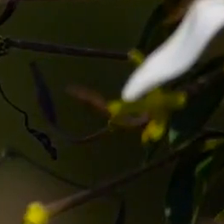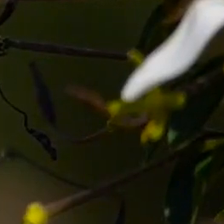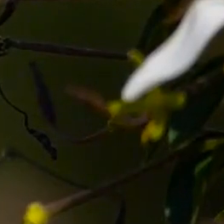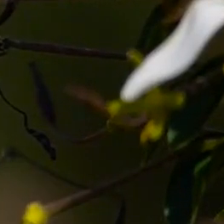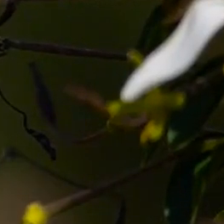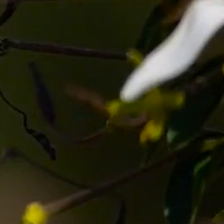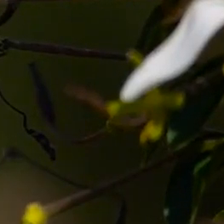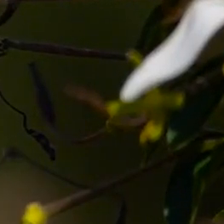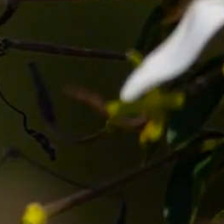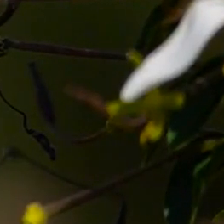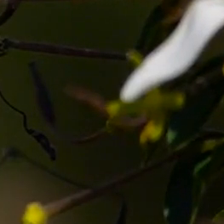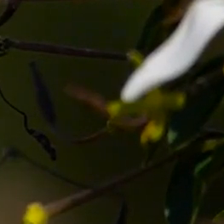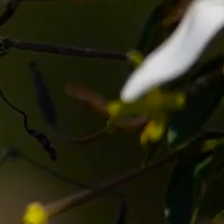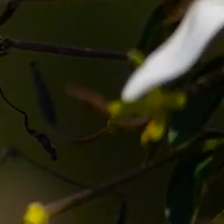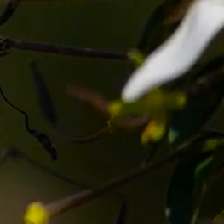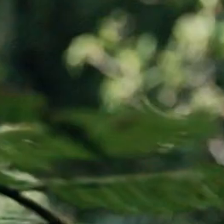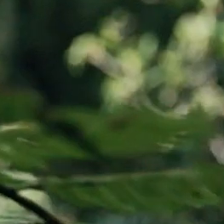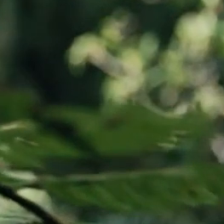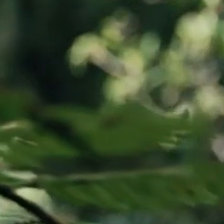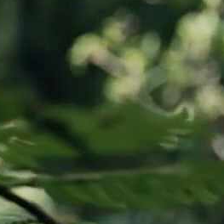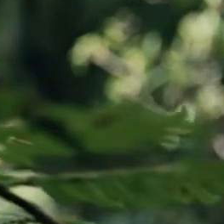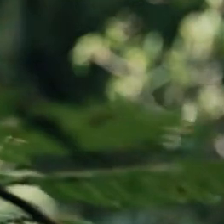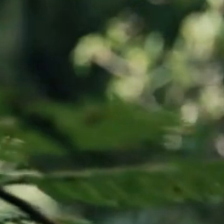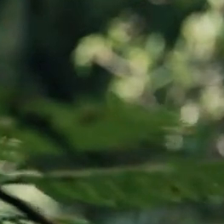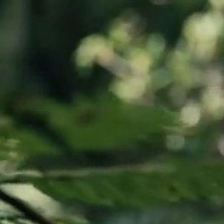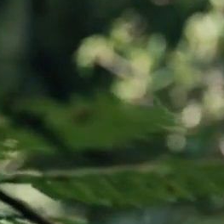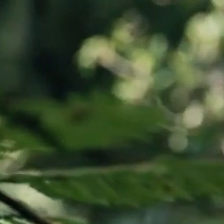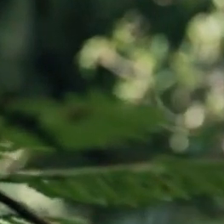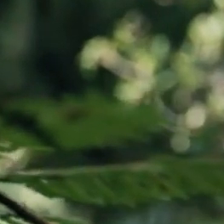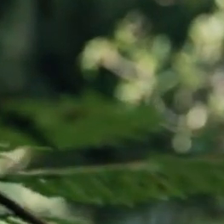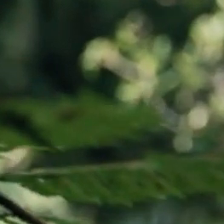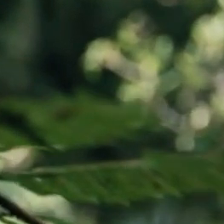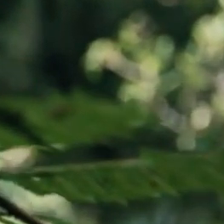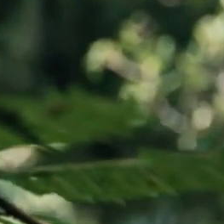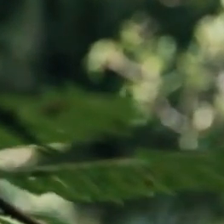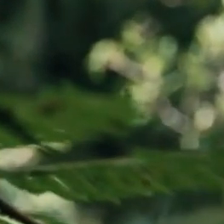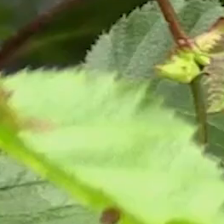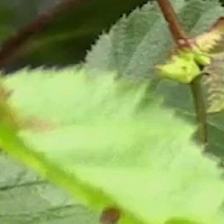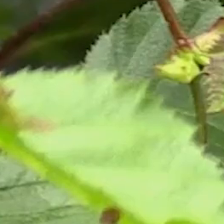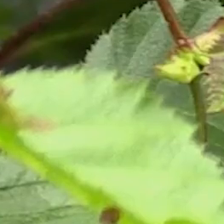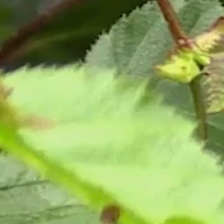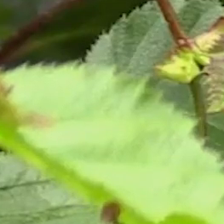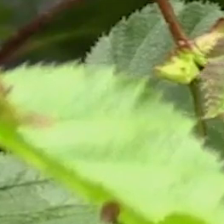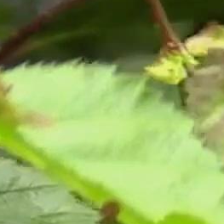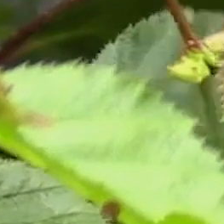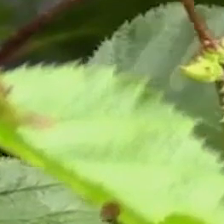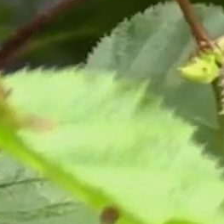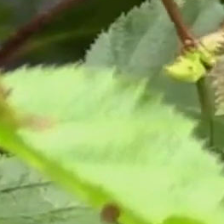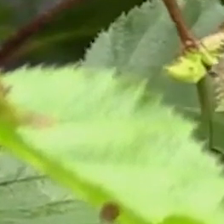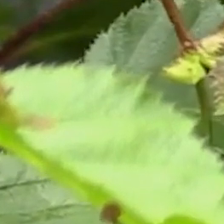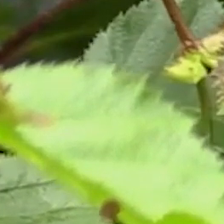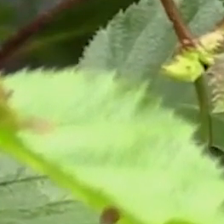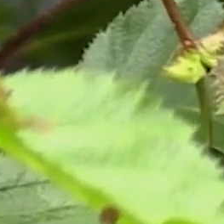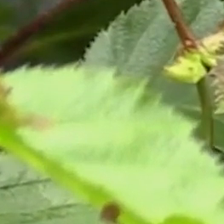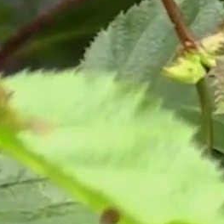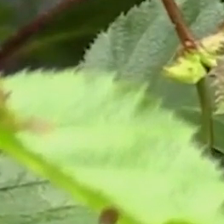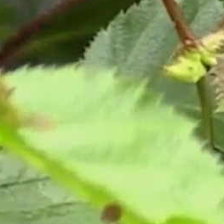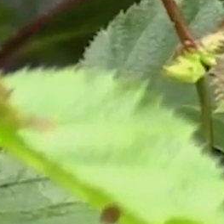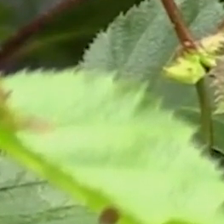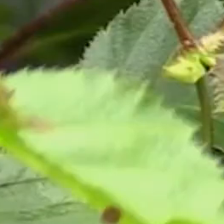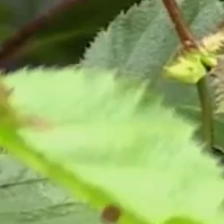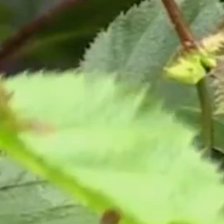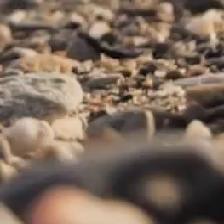condições de sobrevivência das espécies, põem em risco as populações de plantas e, consequentemente, de animais presentes no